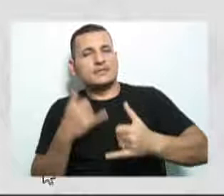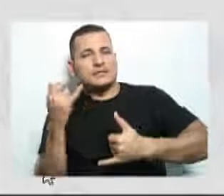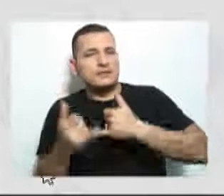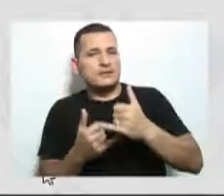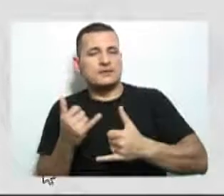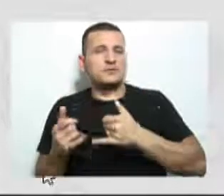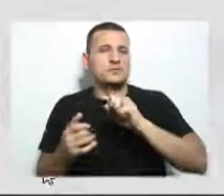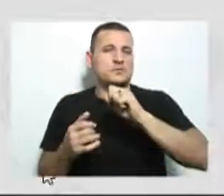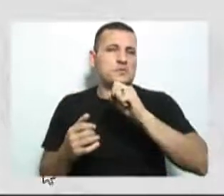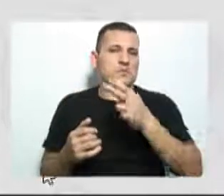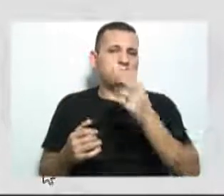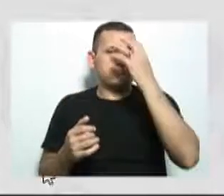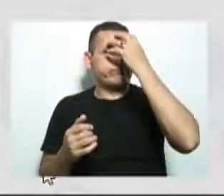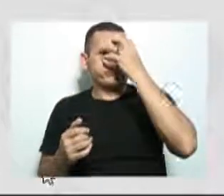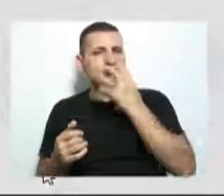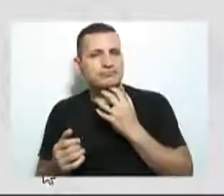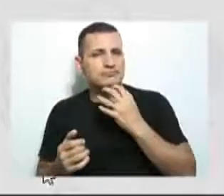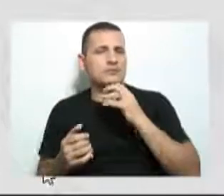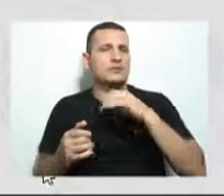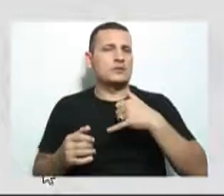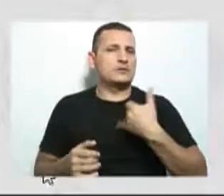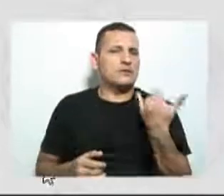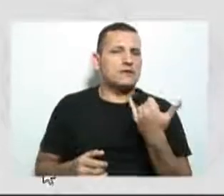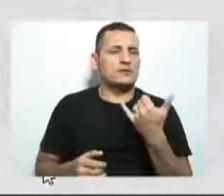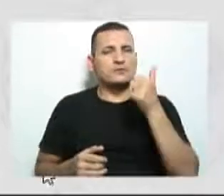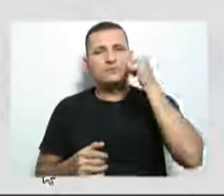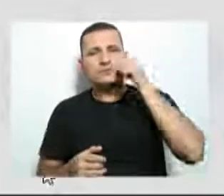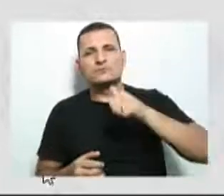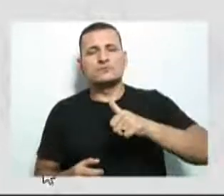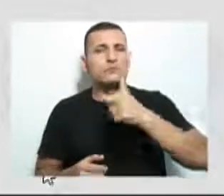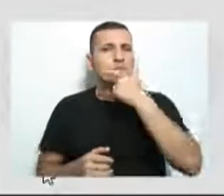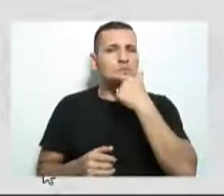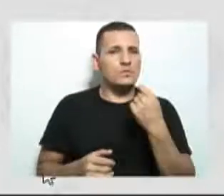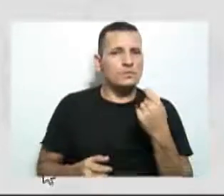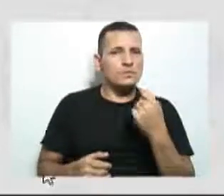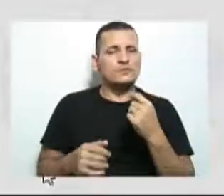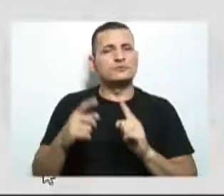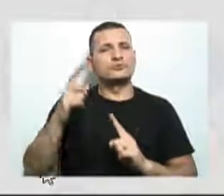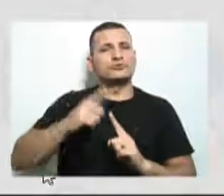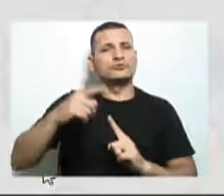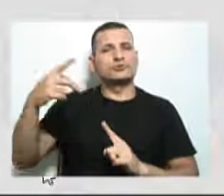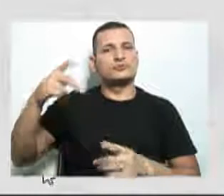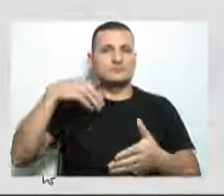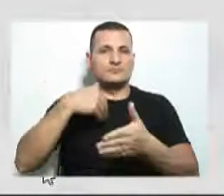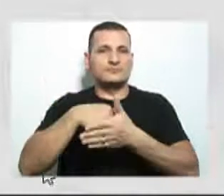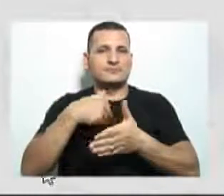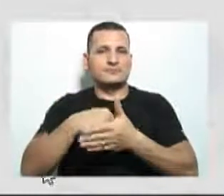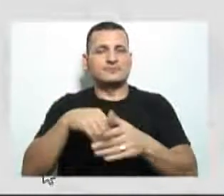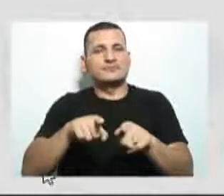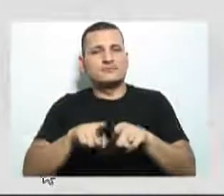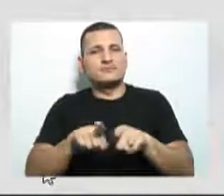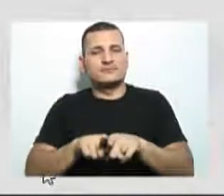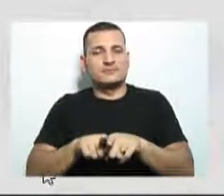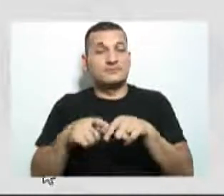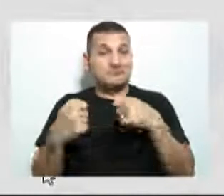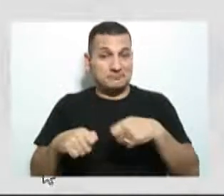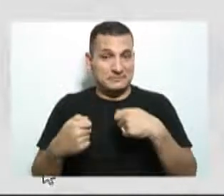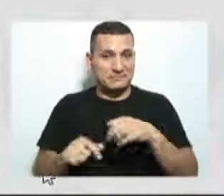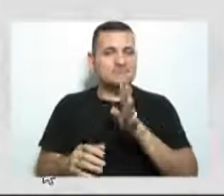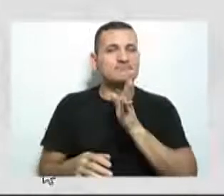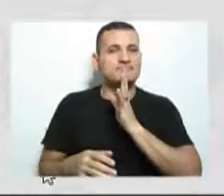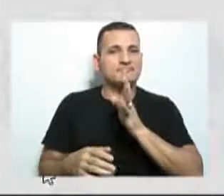é muito sério, qual a idade, o sexo, até o time de futebol, se for o caso, precisa